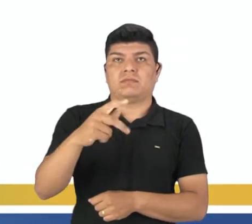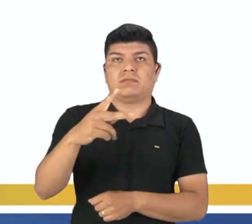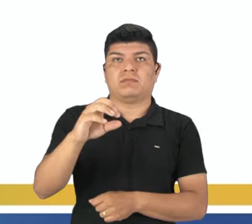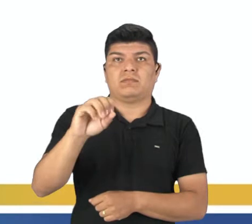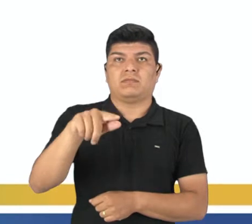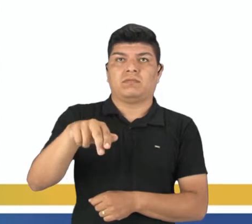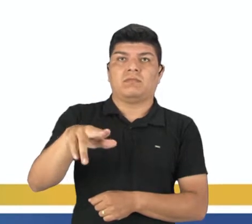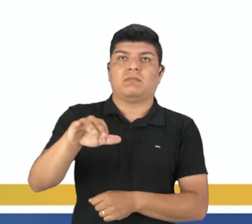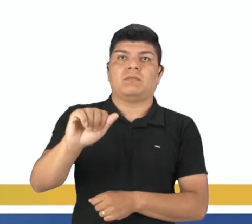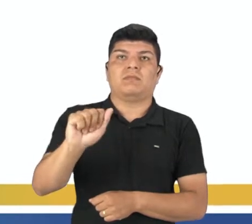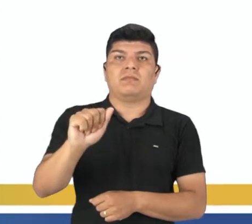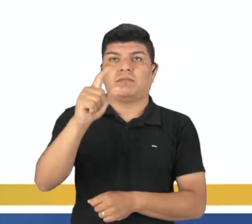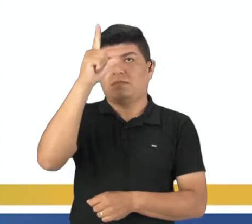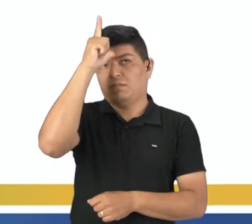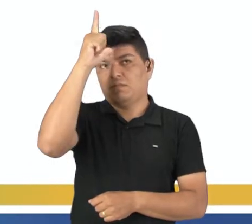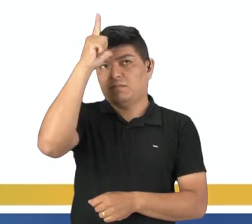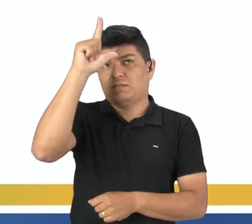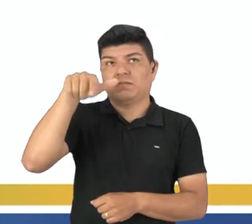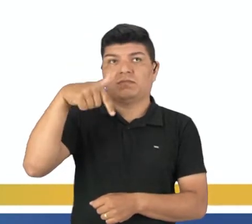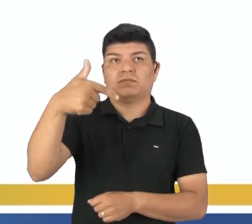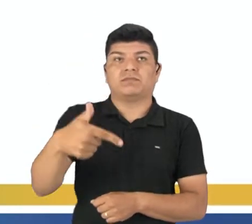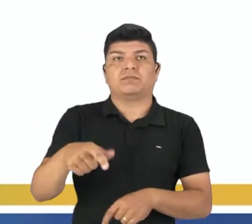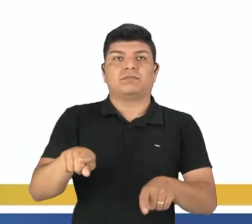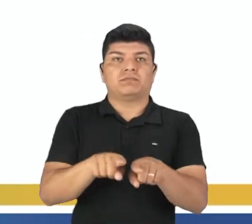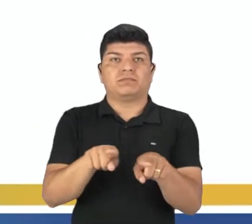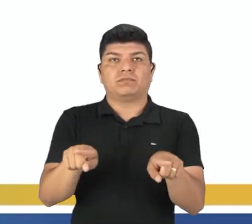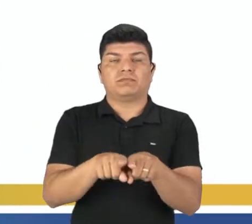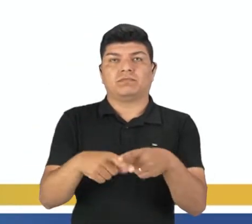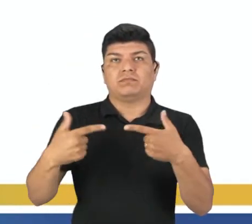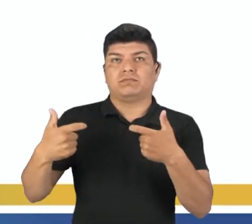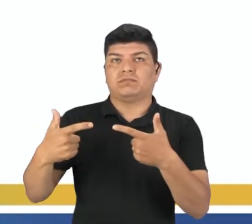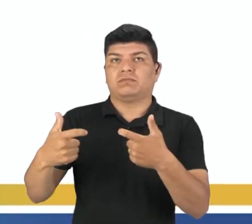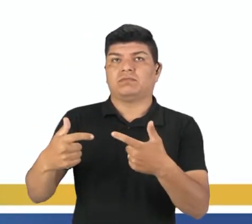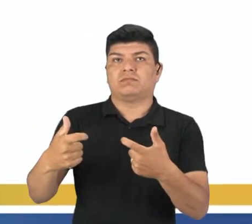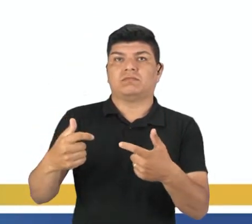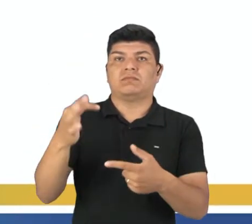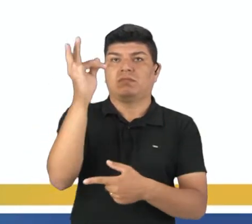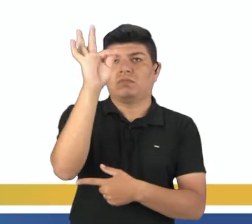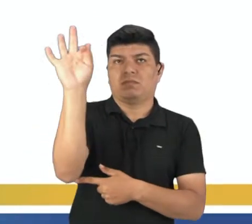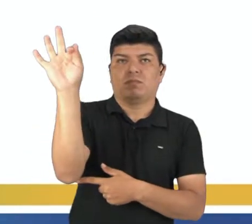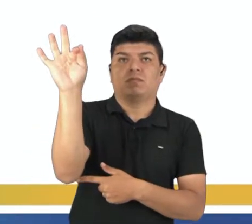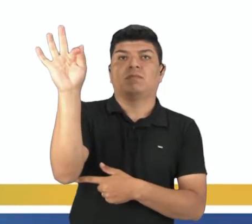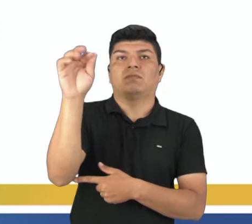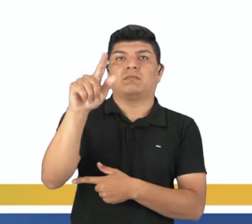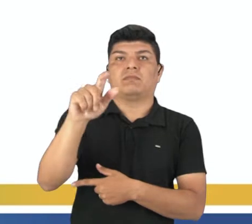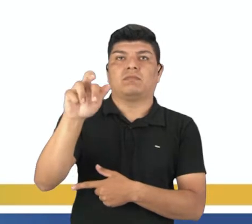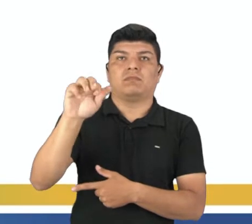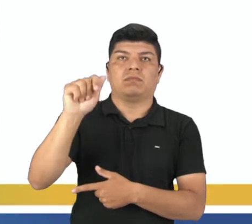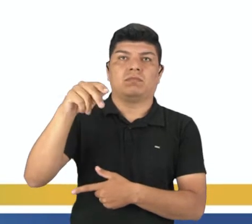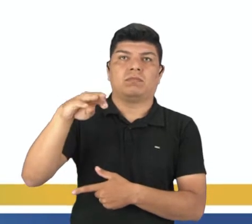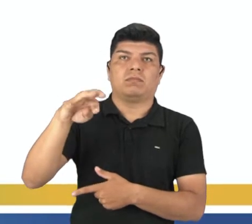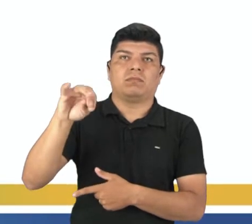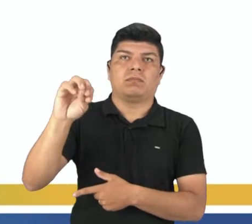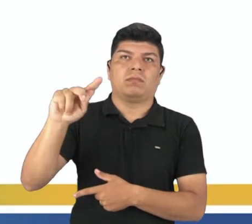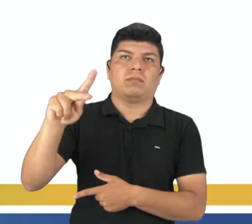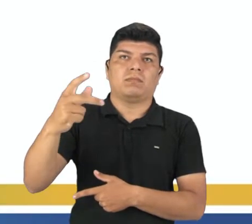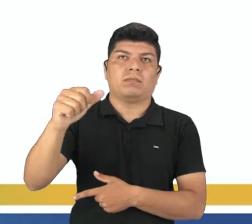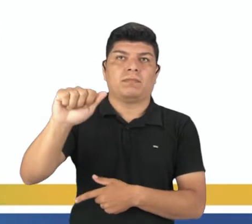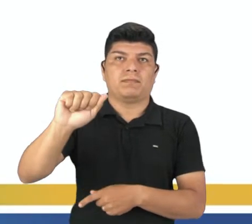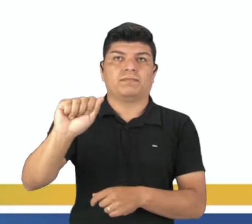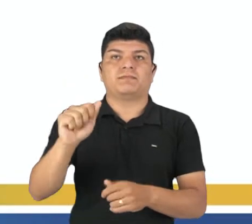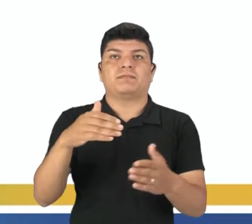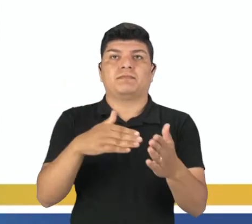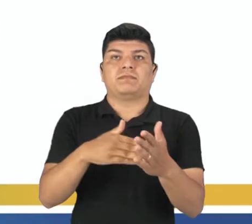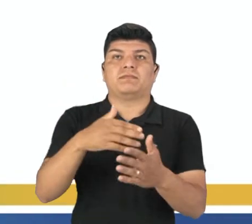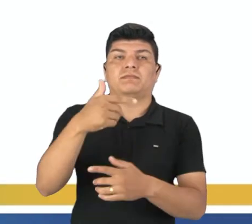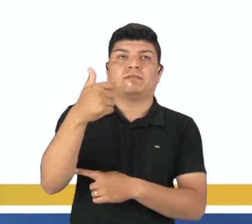pela Alemanha e as subsequentes declarações de guerra da França e da Grã-Bretanha, estendendo-se até 2 de